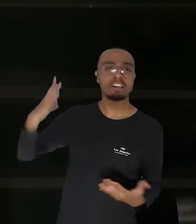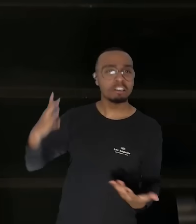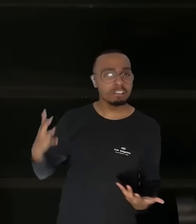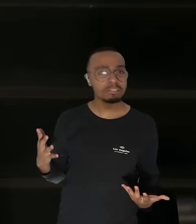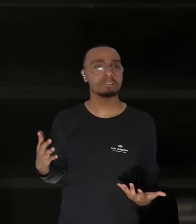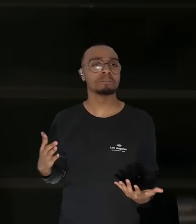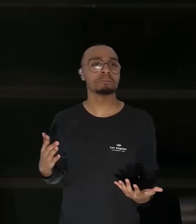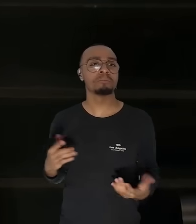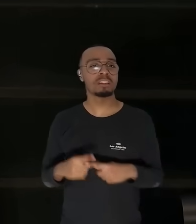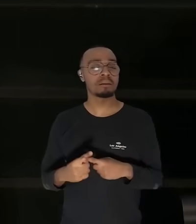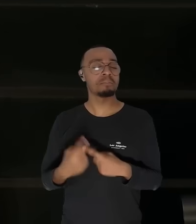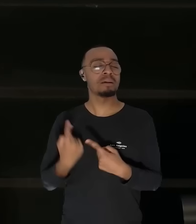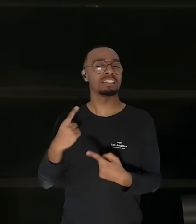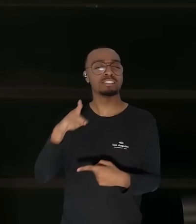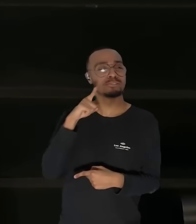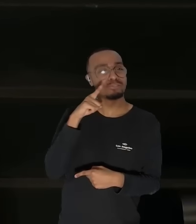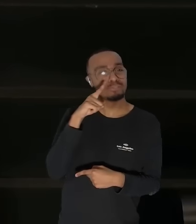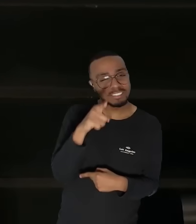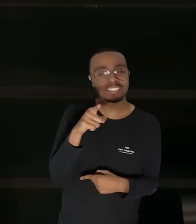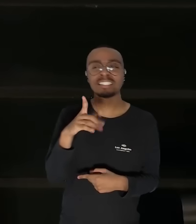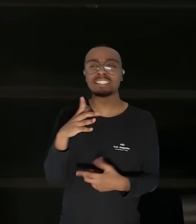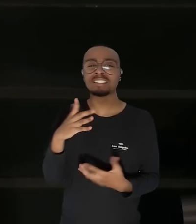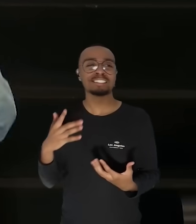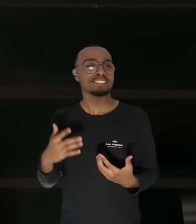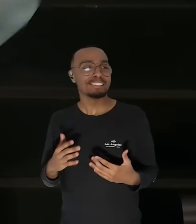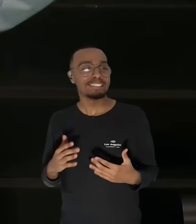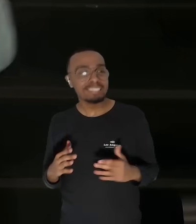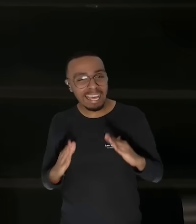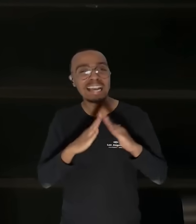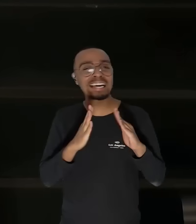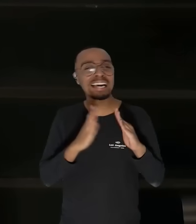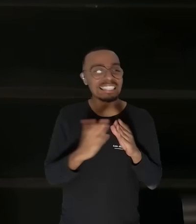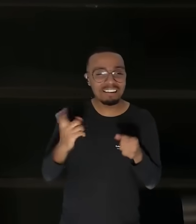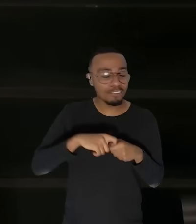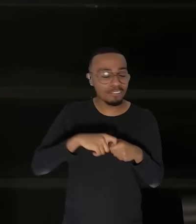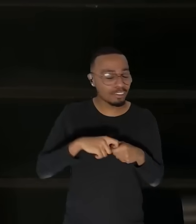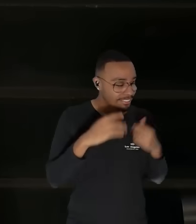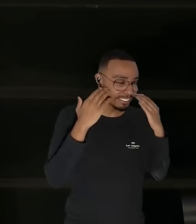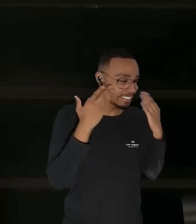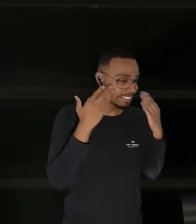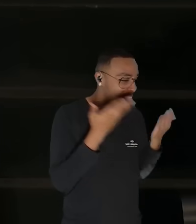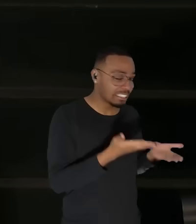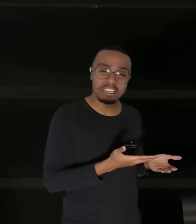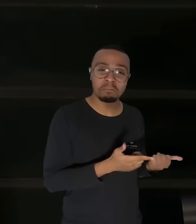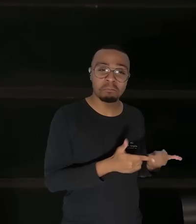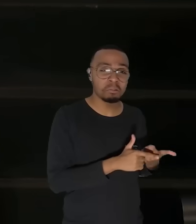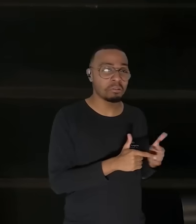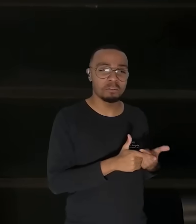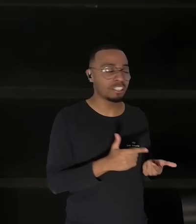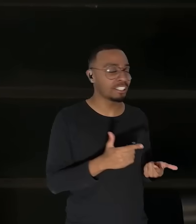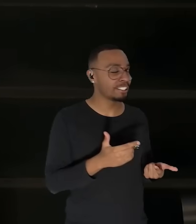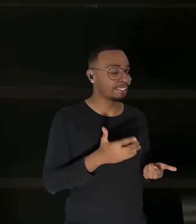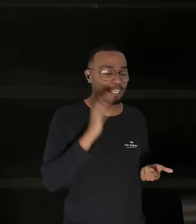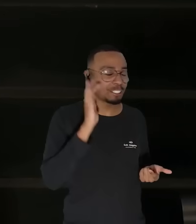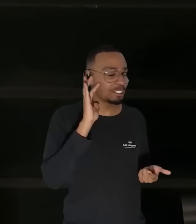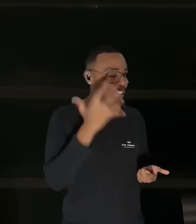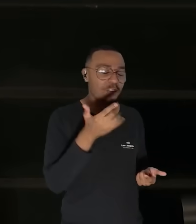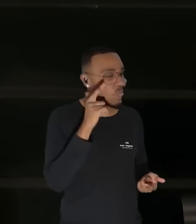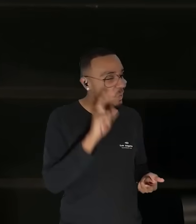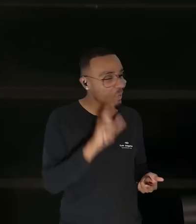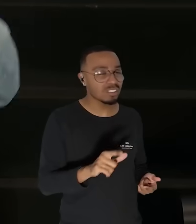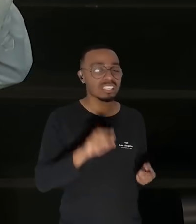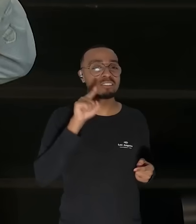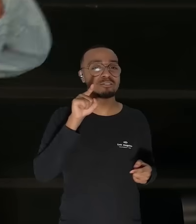eu não sei como agir. E se você não lembrar que Deus é bom, você vai sair da